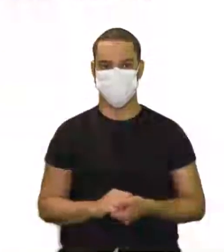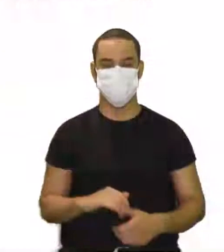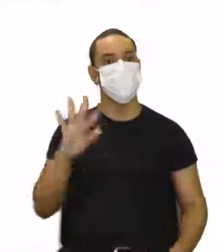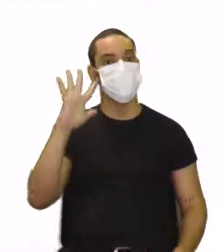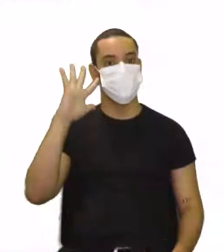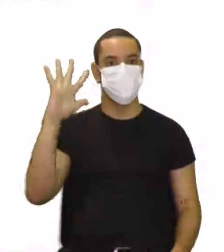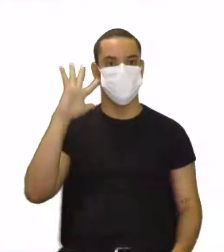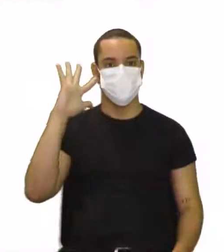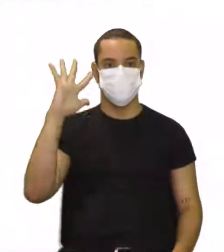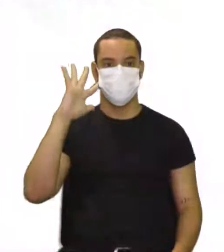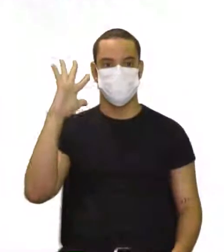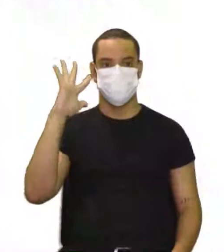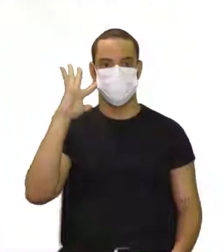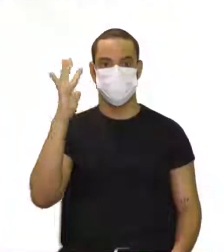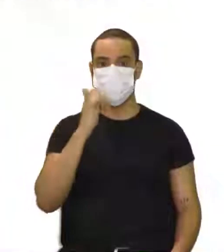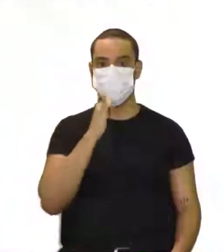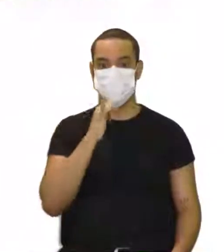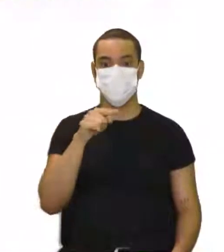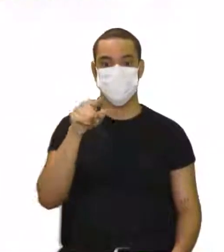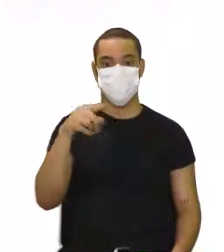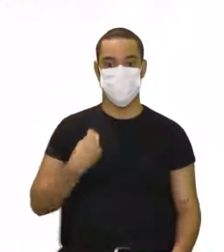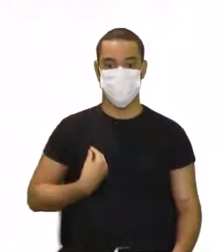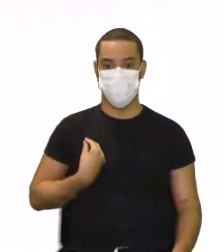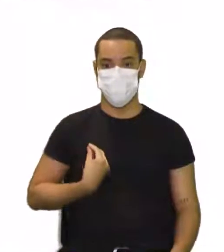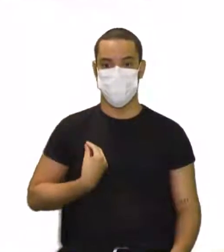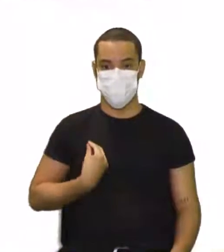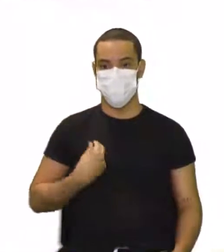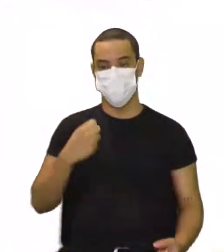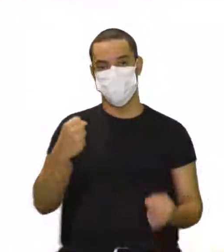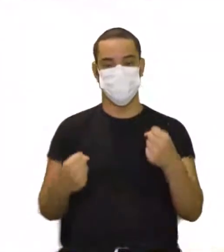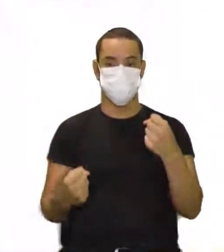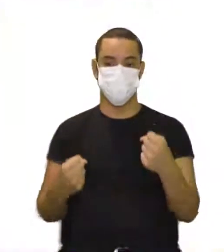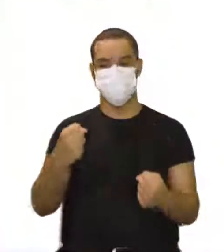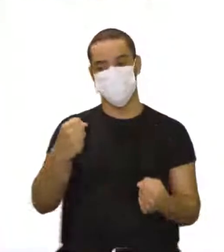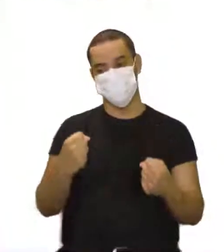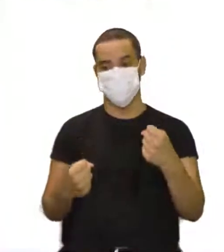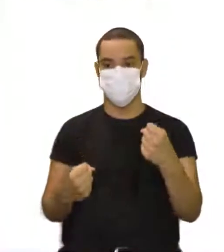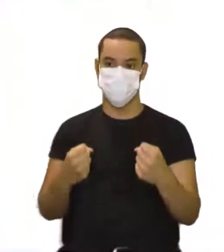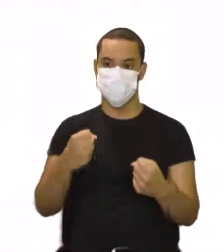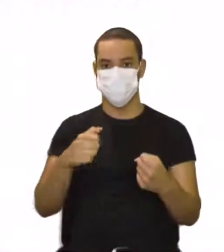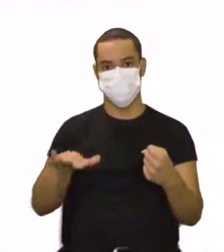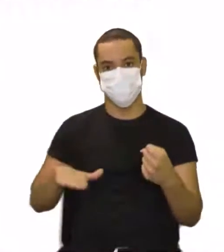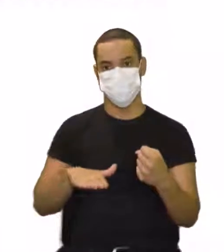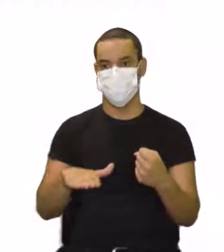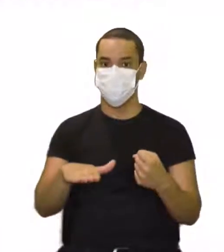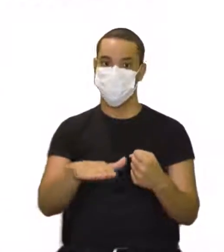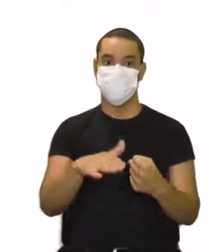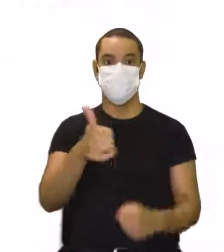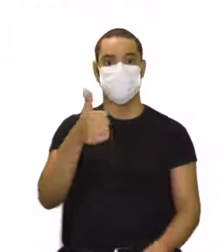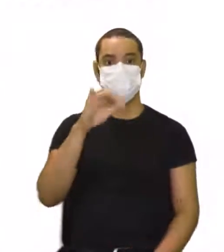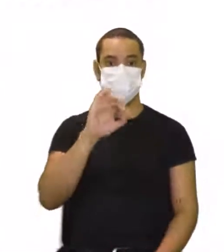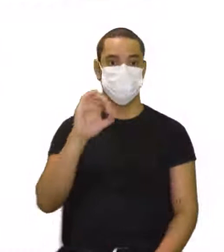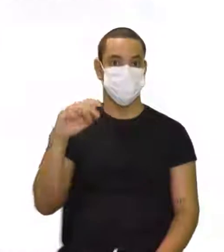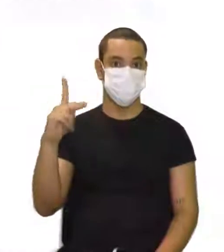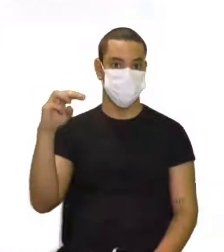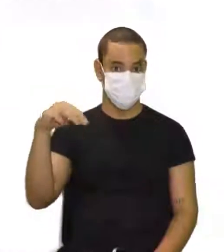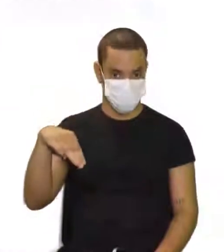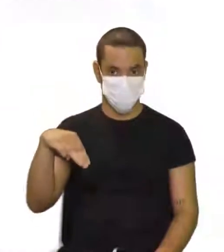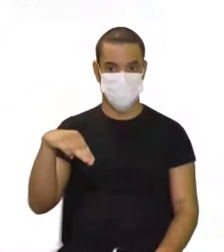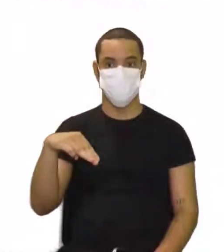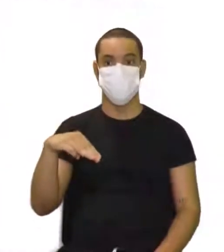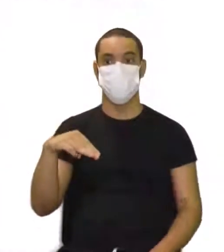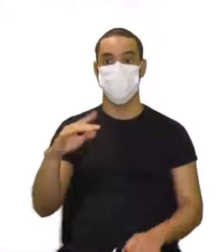Imagine a situação. Você está em uma estrada dirigindo uma velocidade de 100 km por hora. Quando na